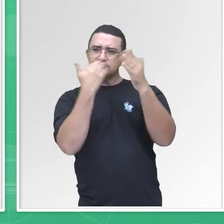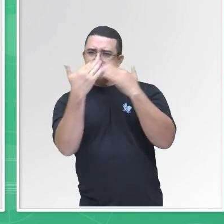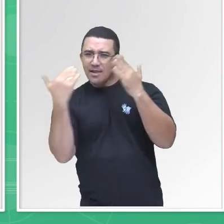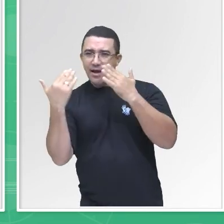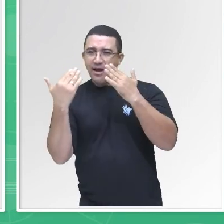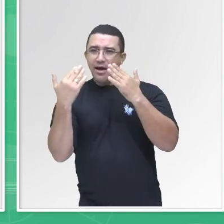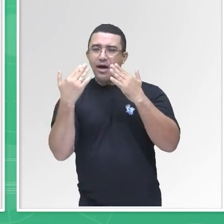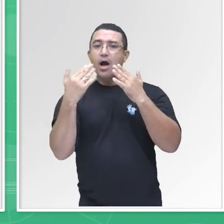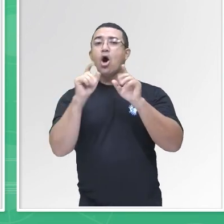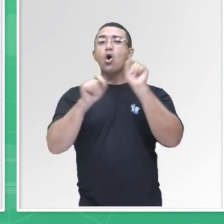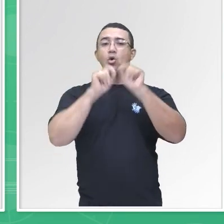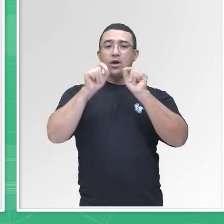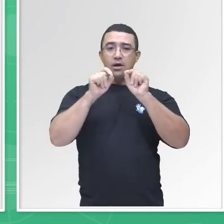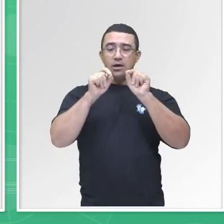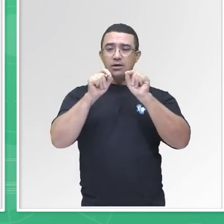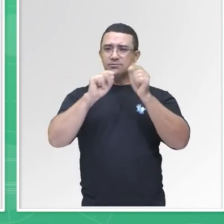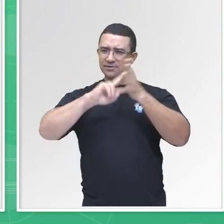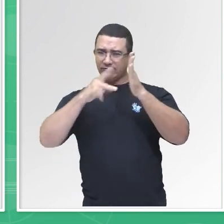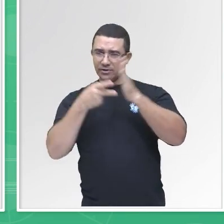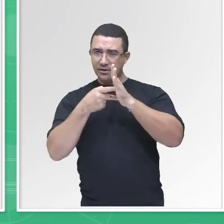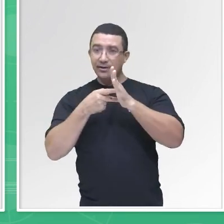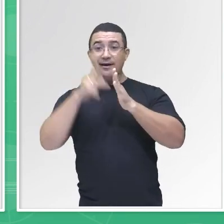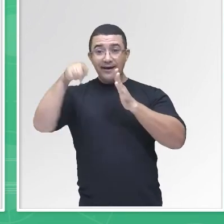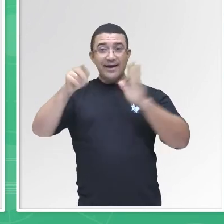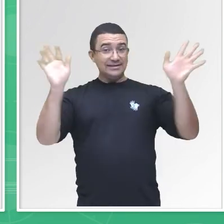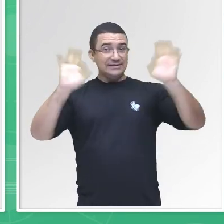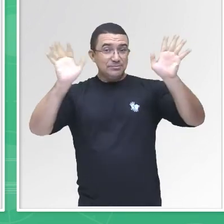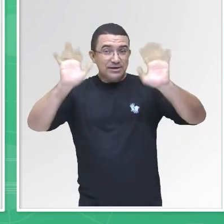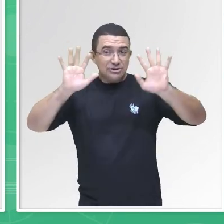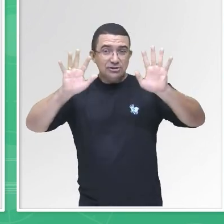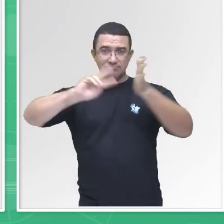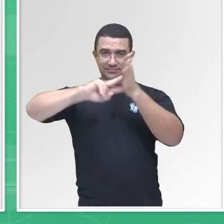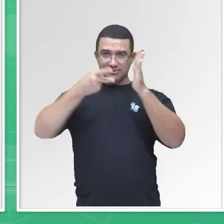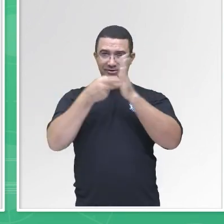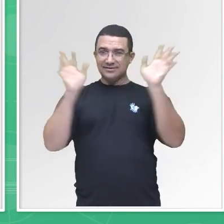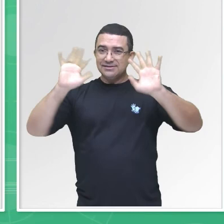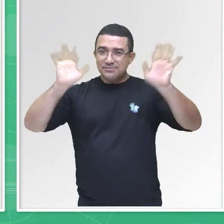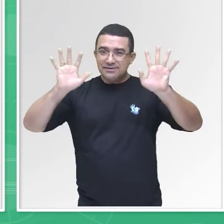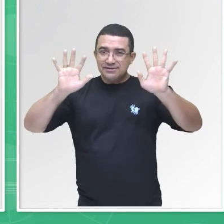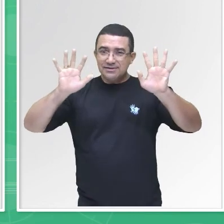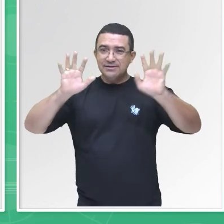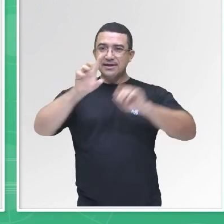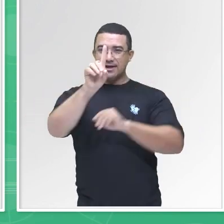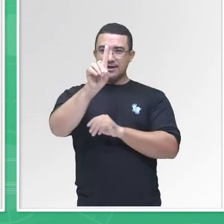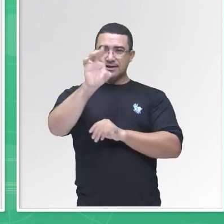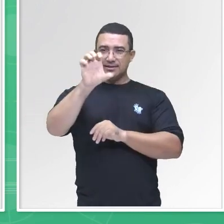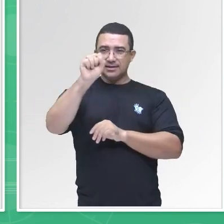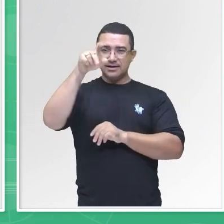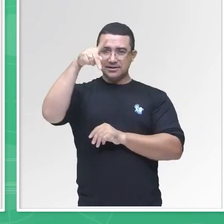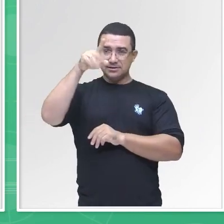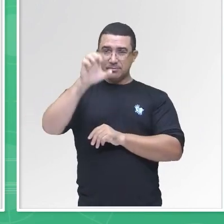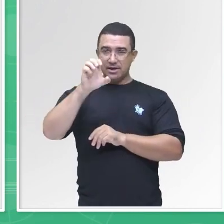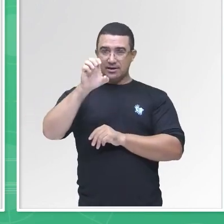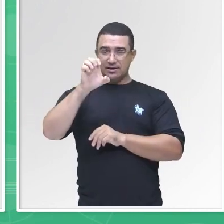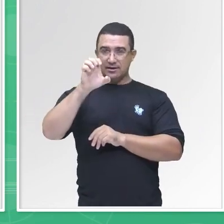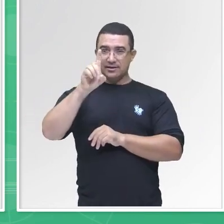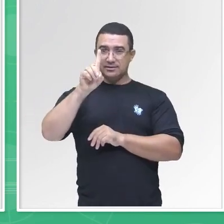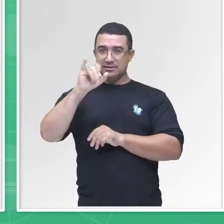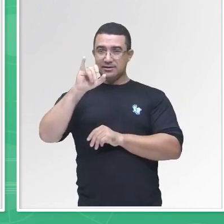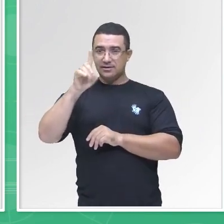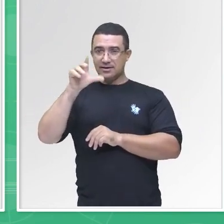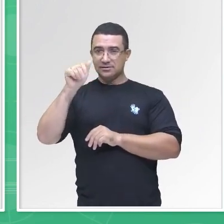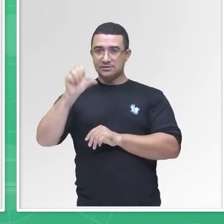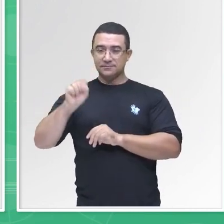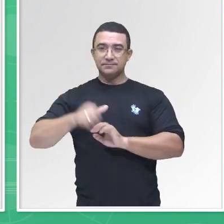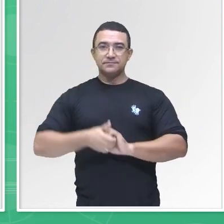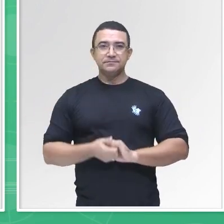quê? Alguém está se despedindo. Então, temos aqui uma despedida. Ok. Vamos estar no plural, né?